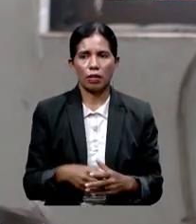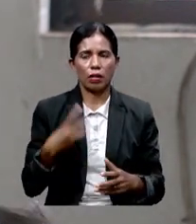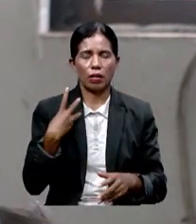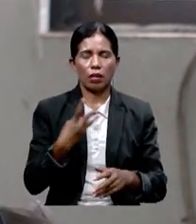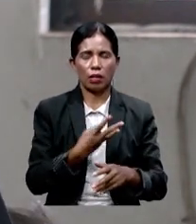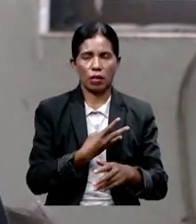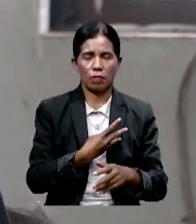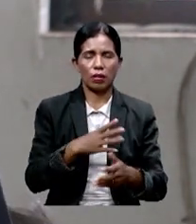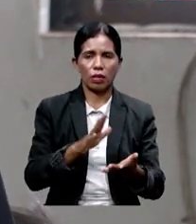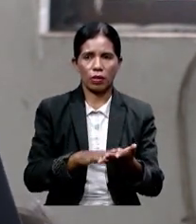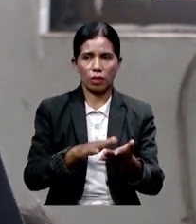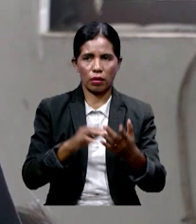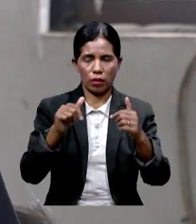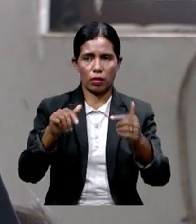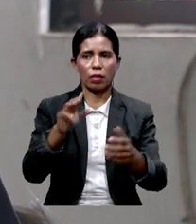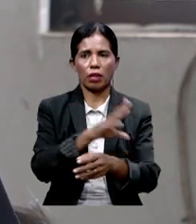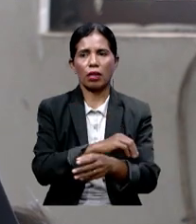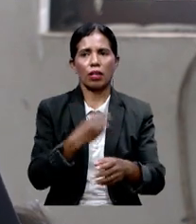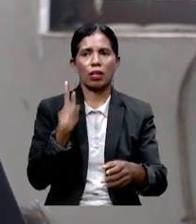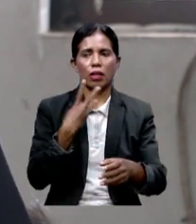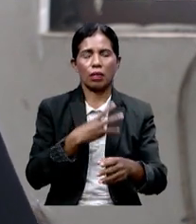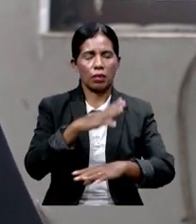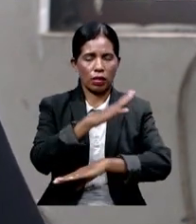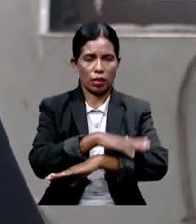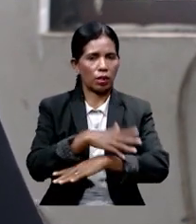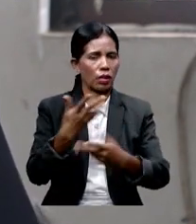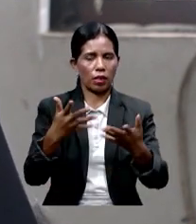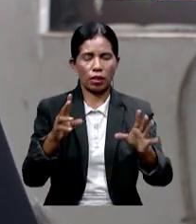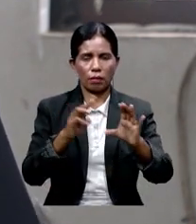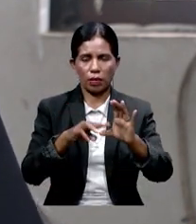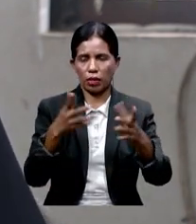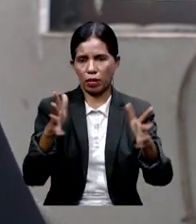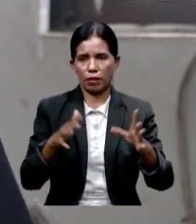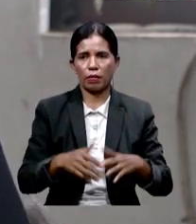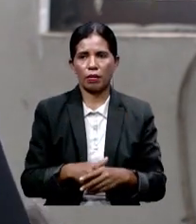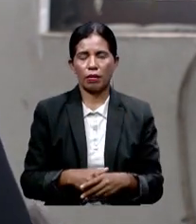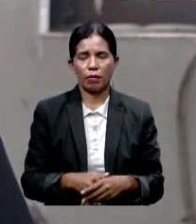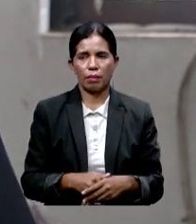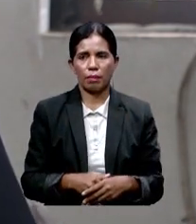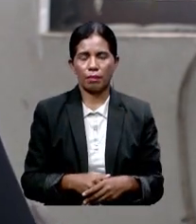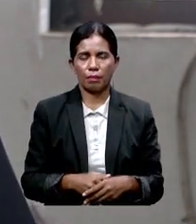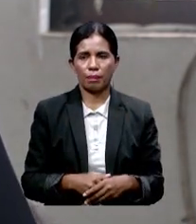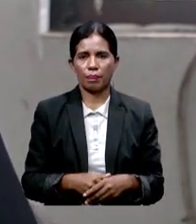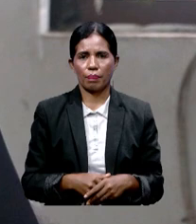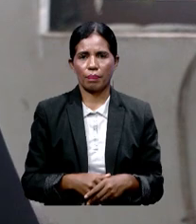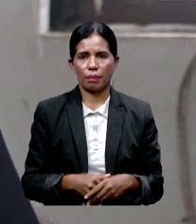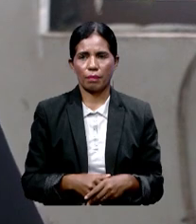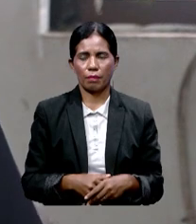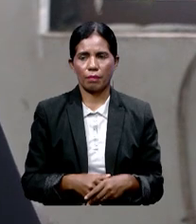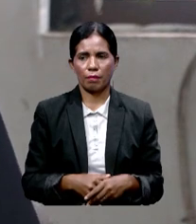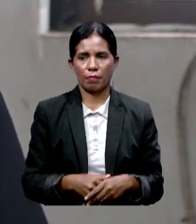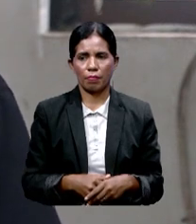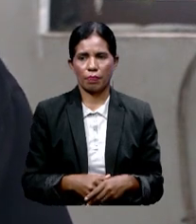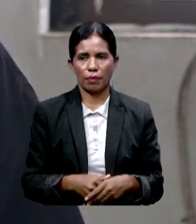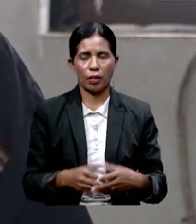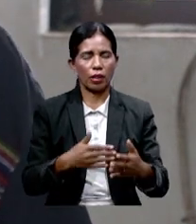antau cadeira mesa nemos ami la ya. Falta los menos lo adere na sia. Ne beta ru